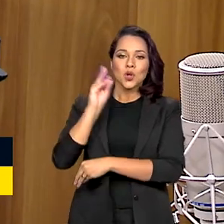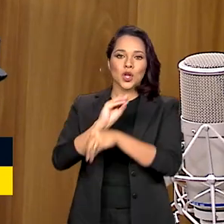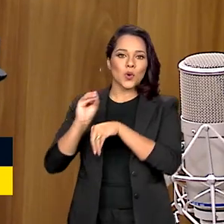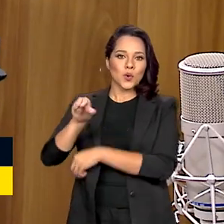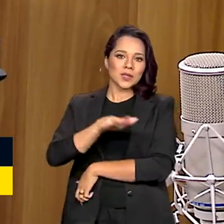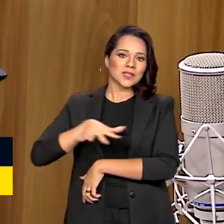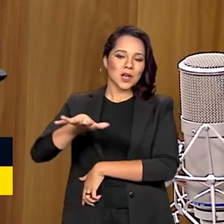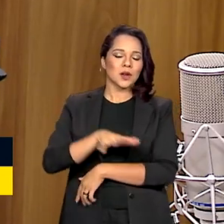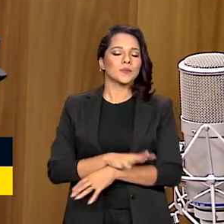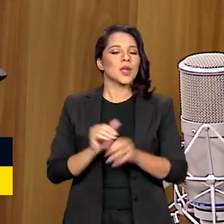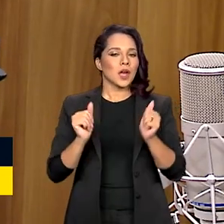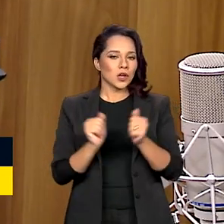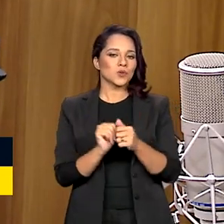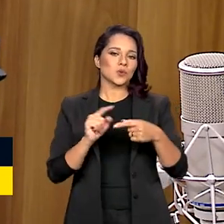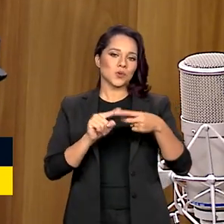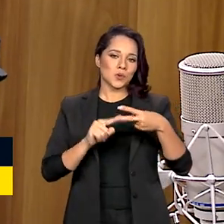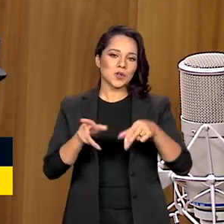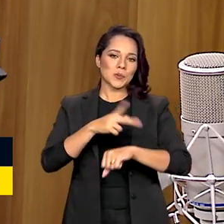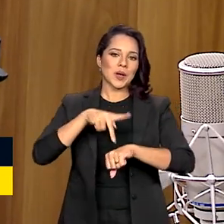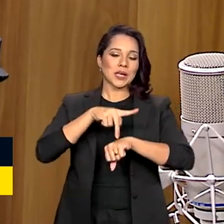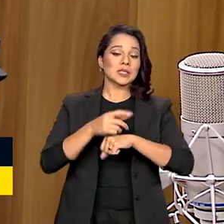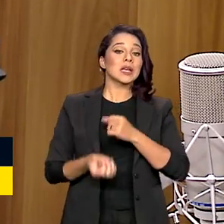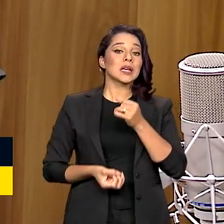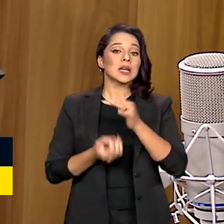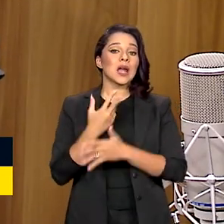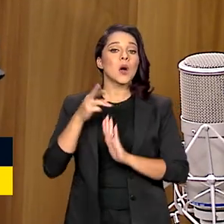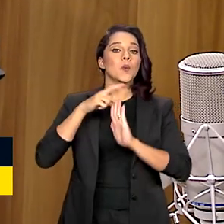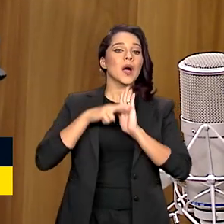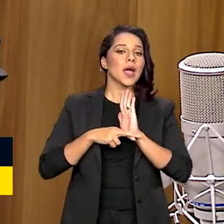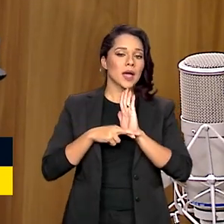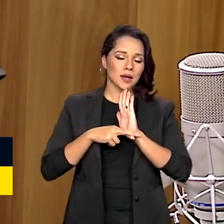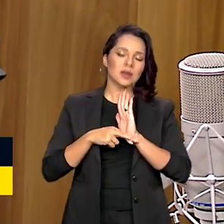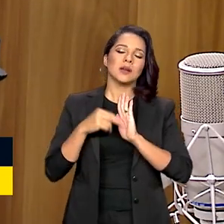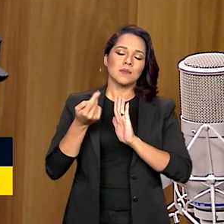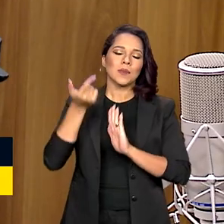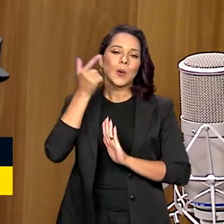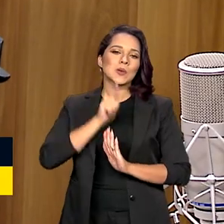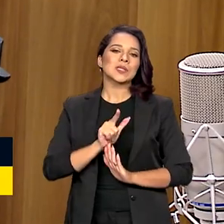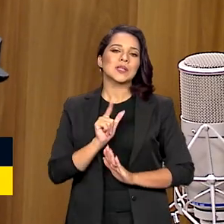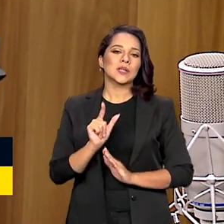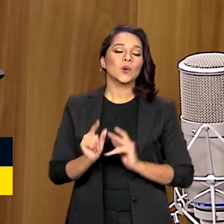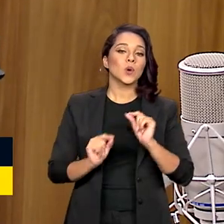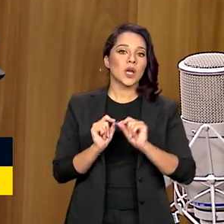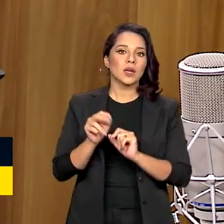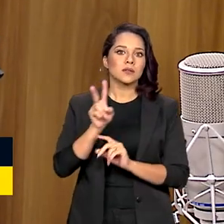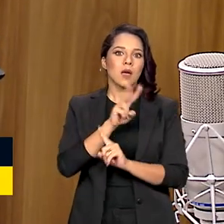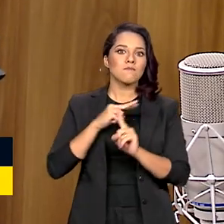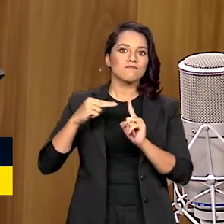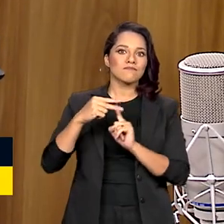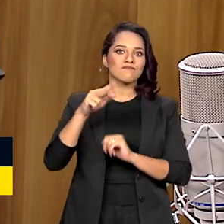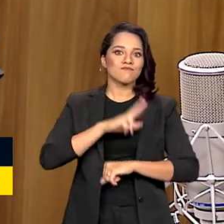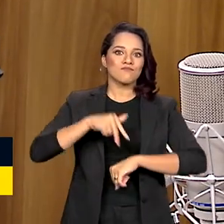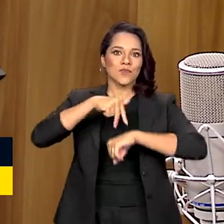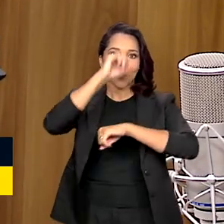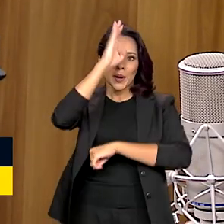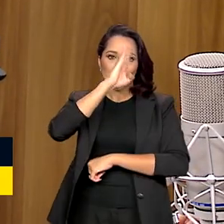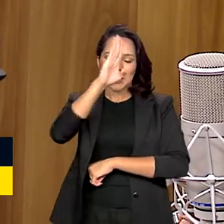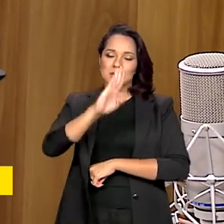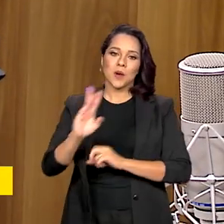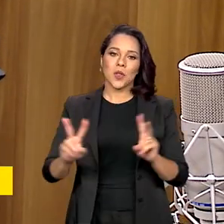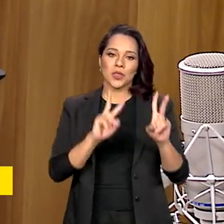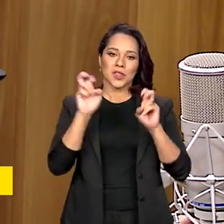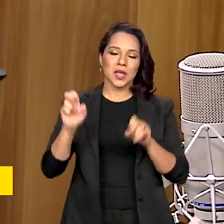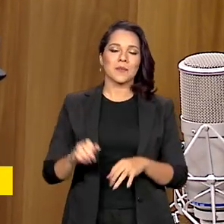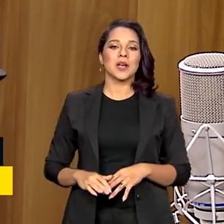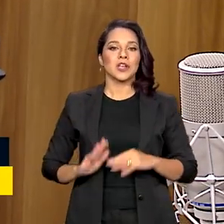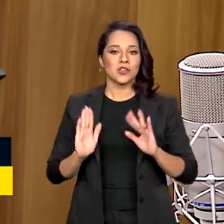junto com o Congo e com a Indonésia, a gente criar uma regra mínima para a gente ser o protagonista. O Brasil já é protagonista nesse tema, a